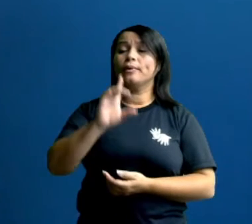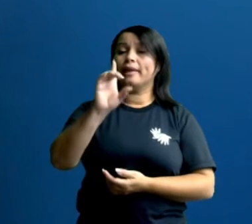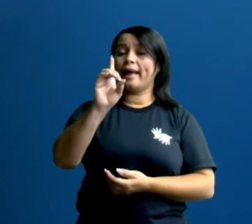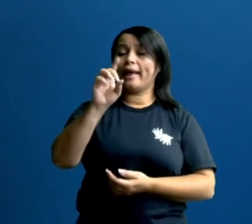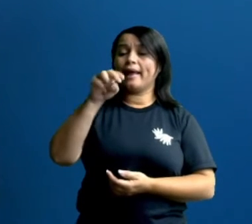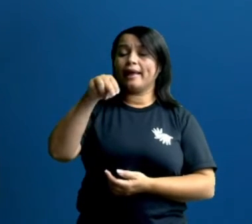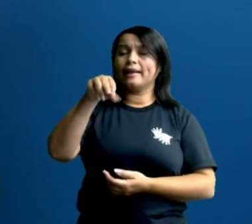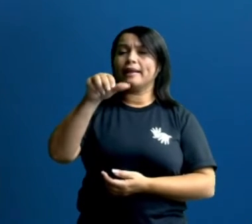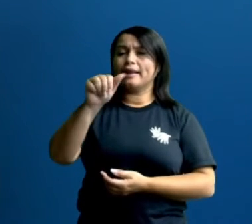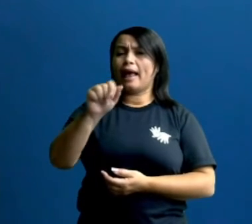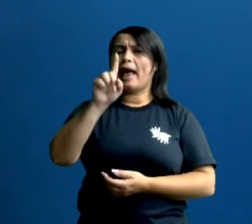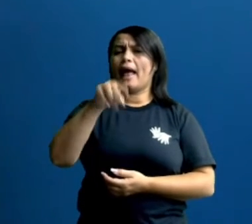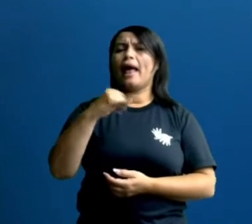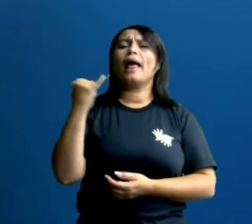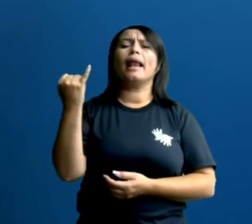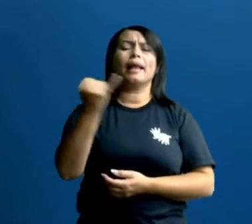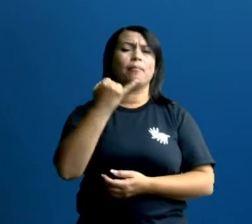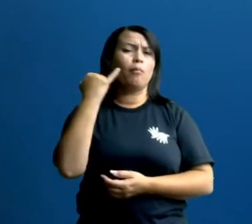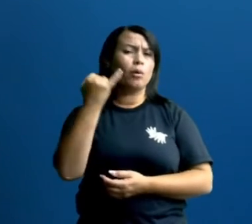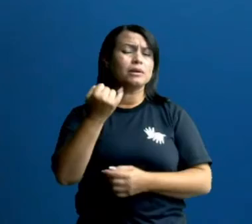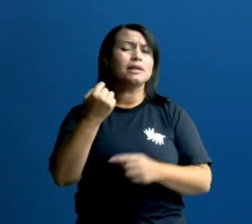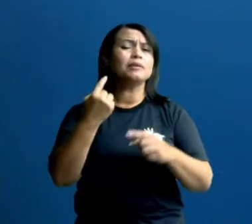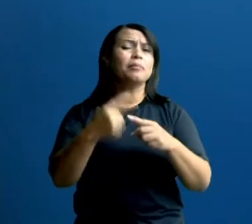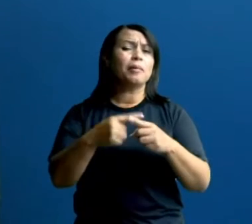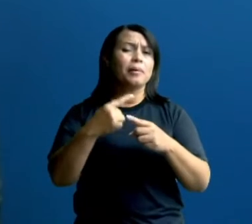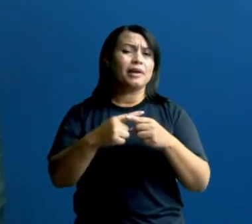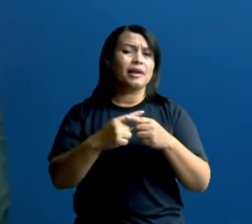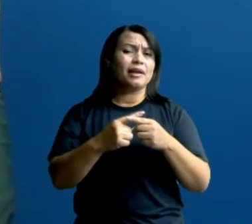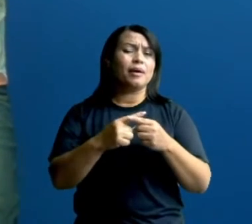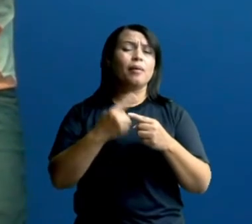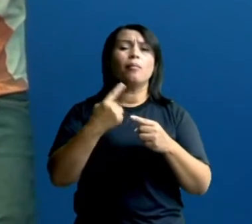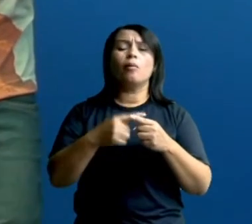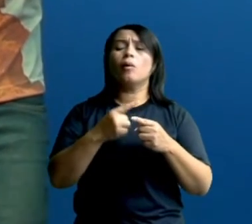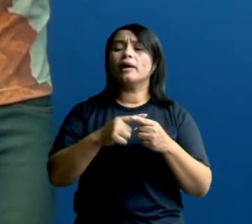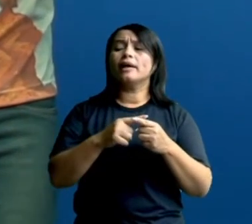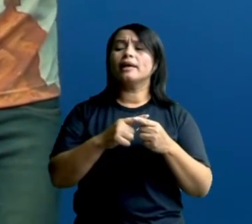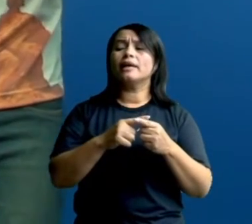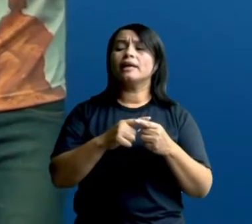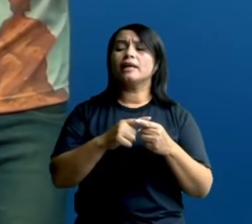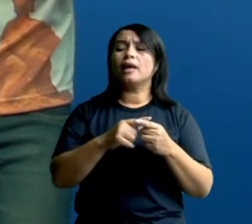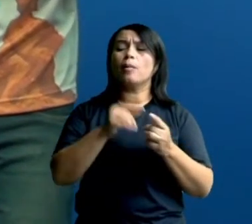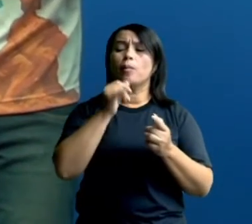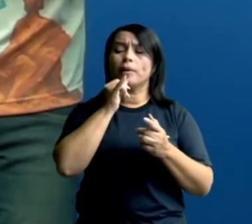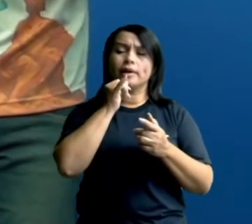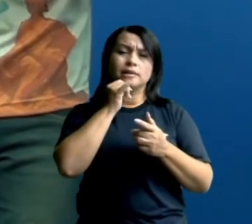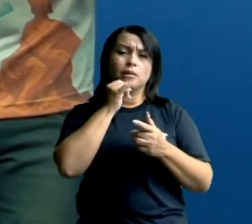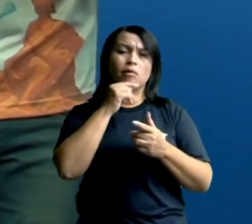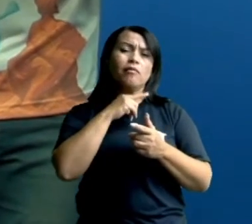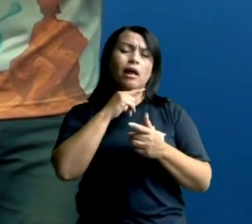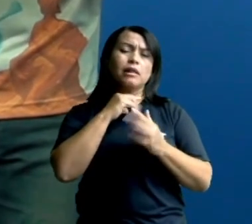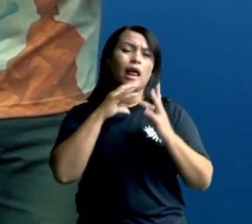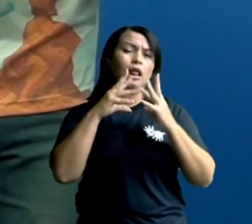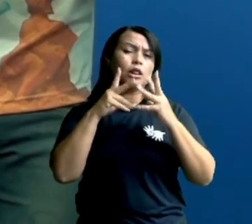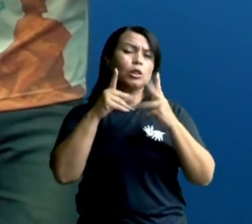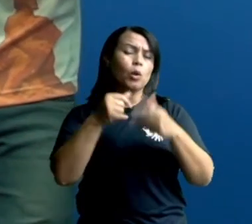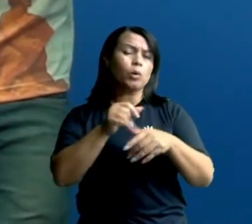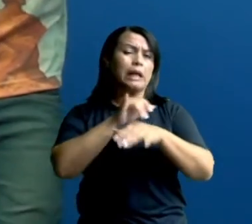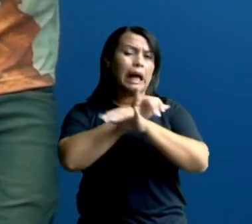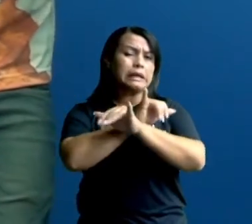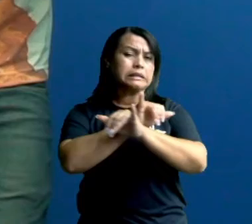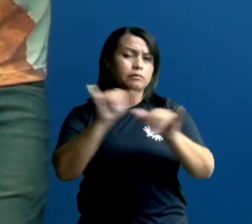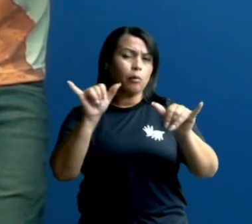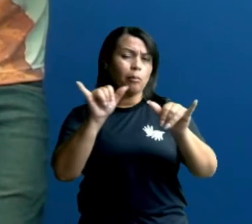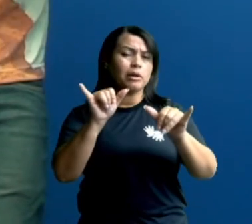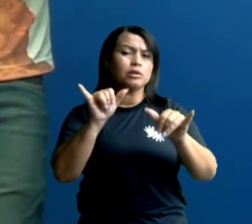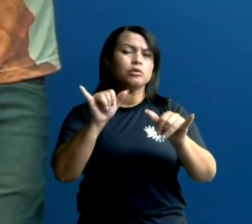ele é extremamente importante porque ele vai, digamos assim, ter todas as informações